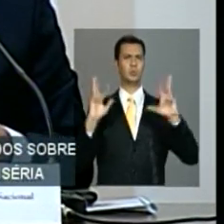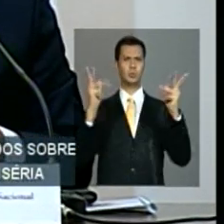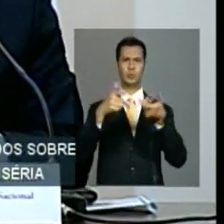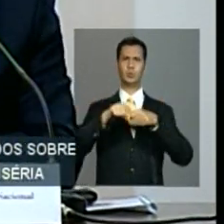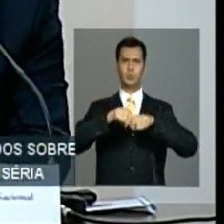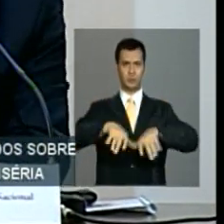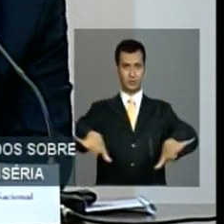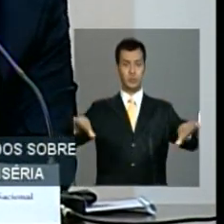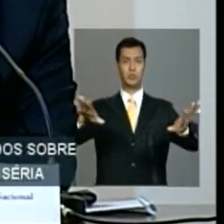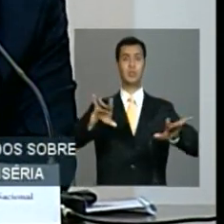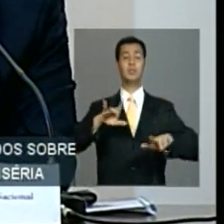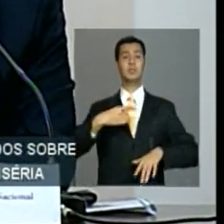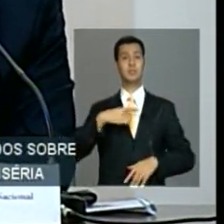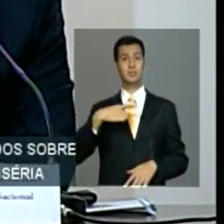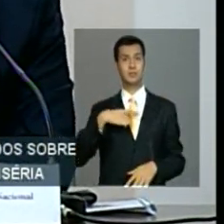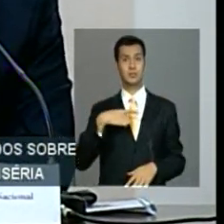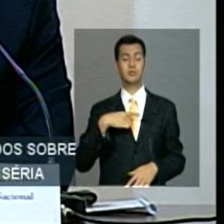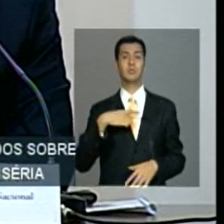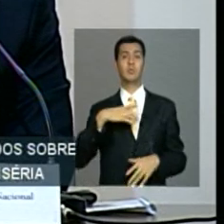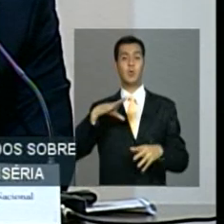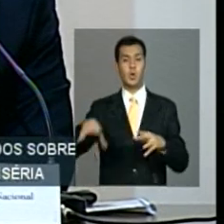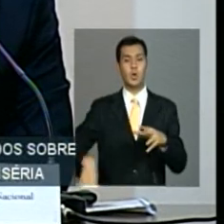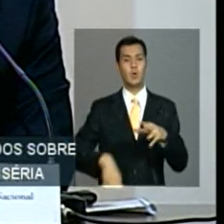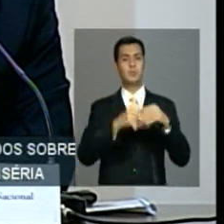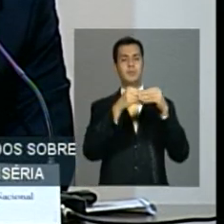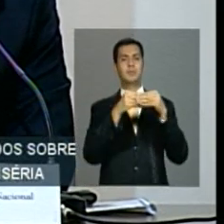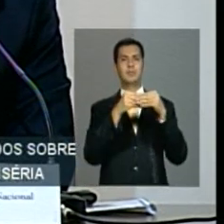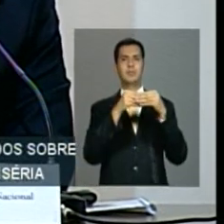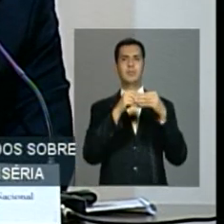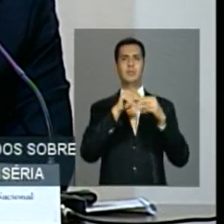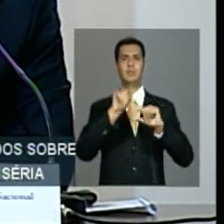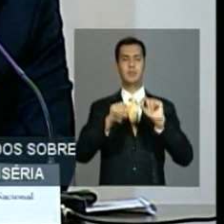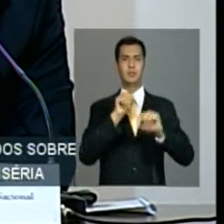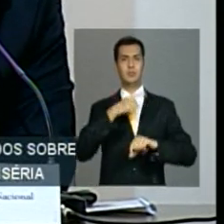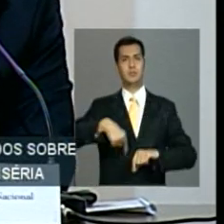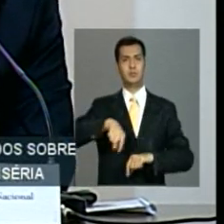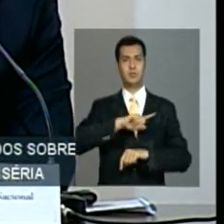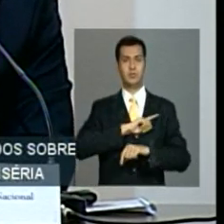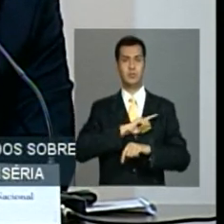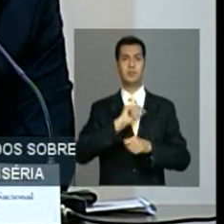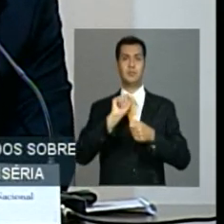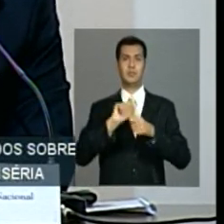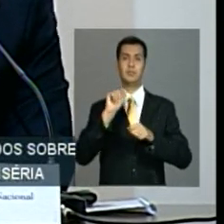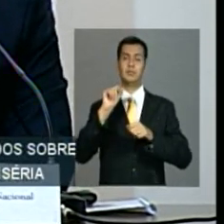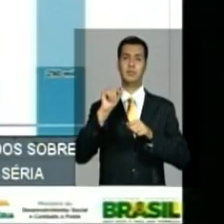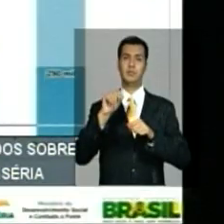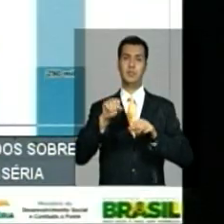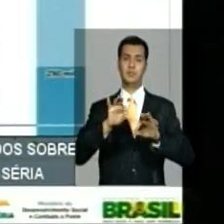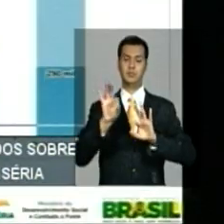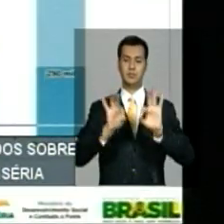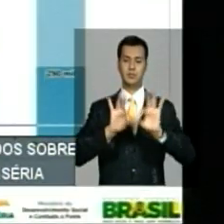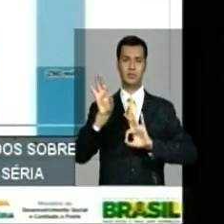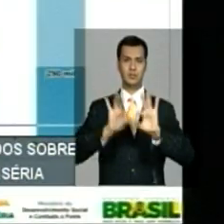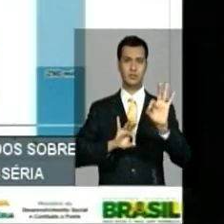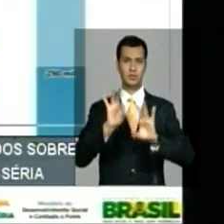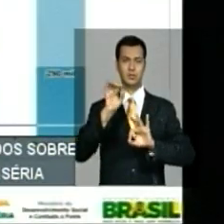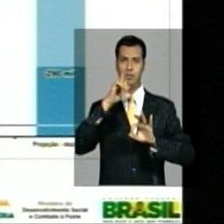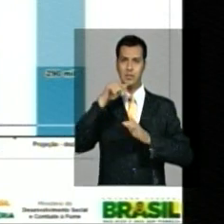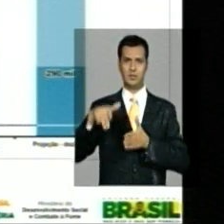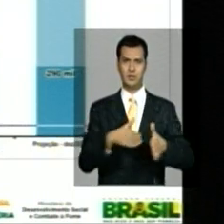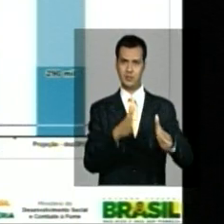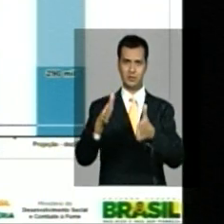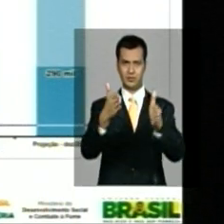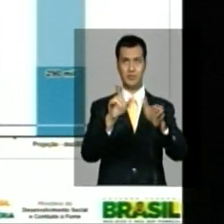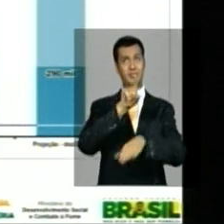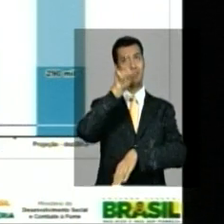complementadas com o esforço que nós estamos fazendo da Ampliação e qualificação da infraestrutura hídrica do